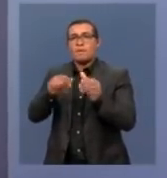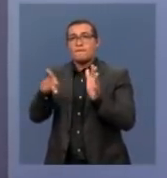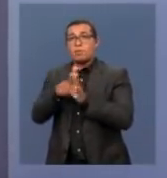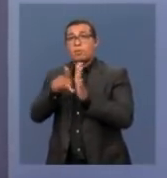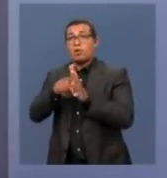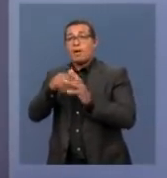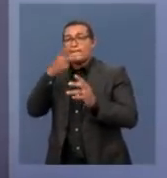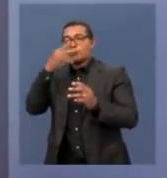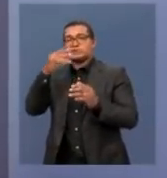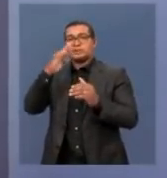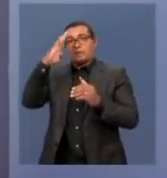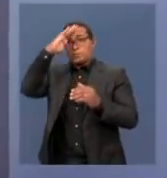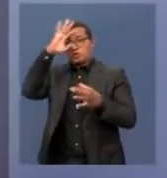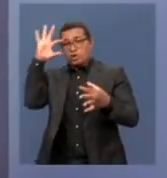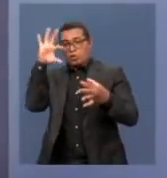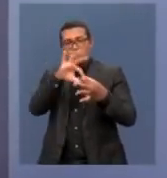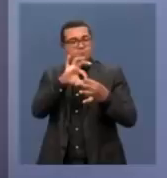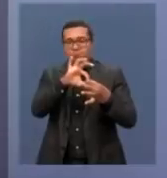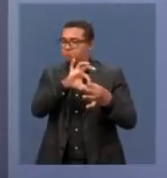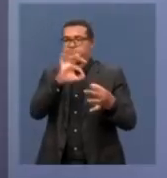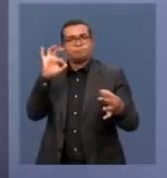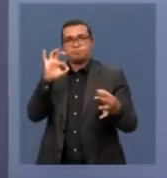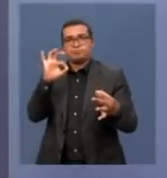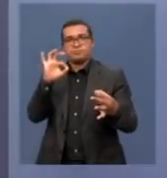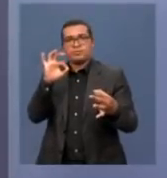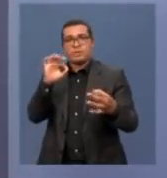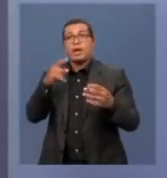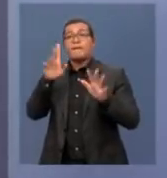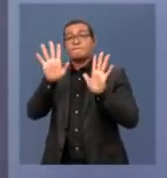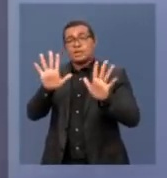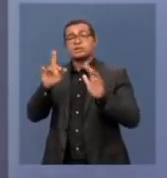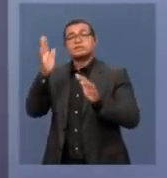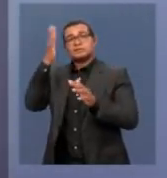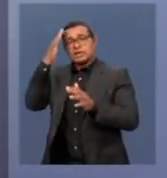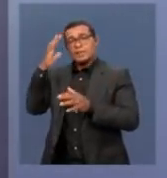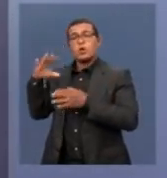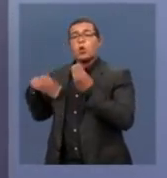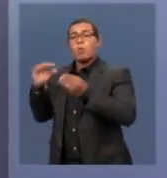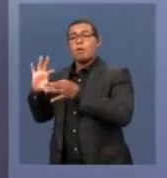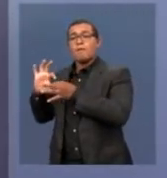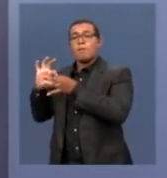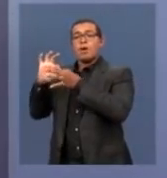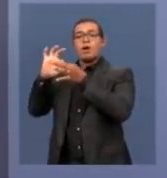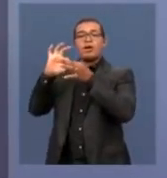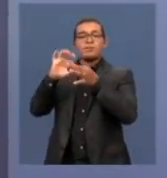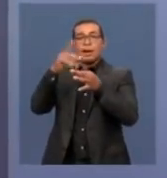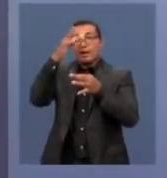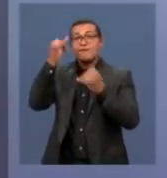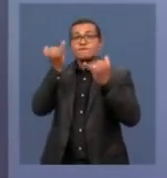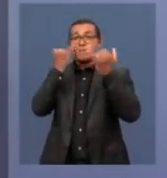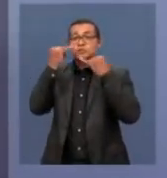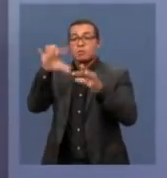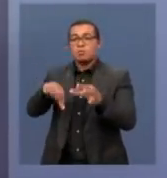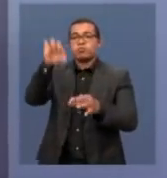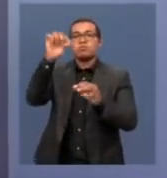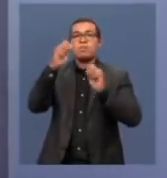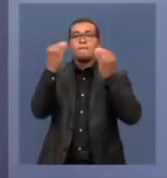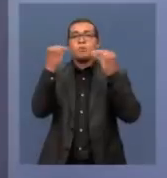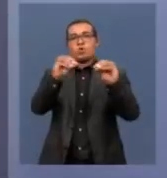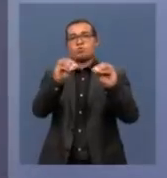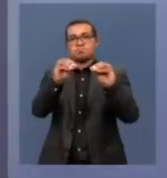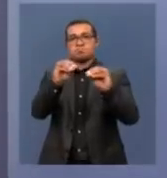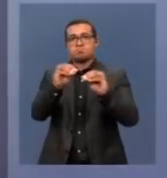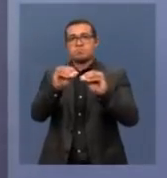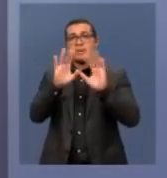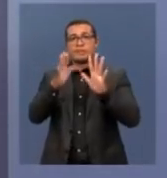dele certo foi uma fala um tanto quanto infeliz num contexto que pegaram né mas uma coisa que pode ficar tranquila que o jair